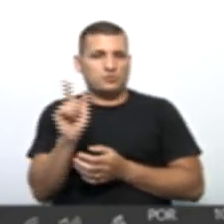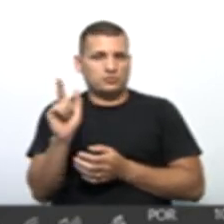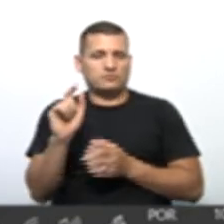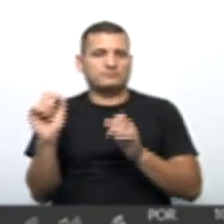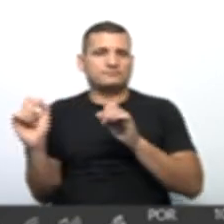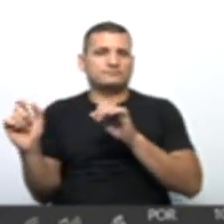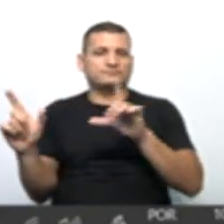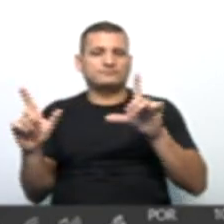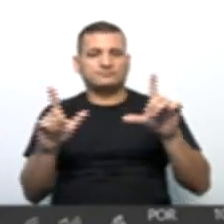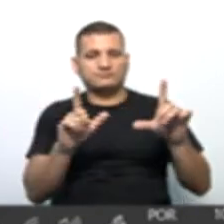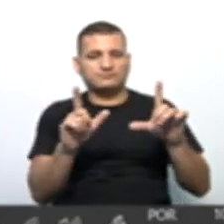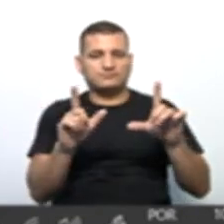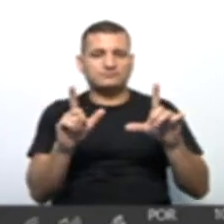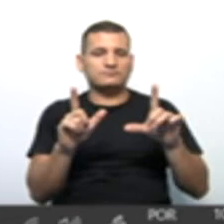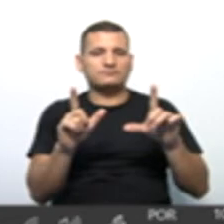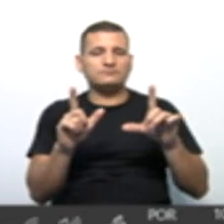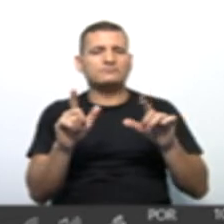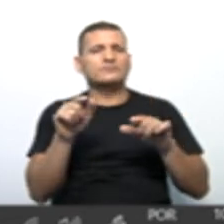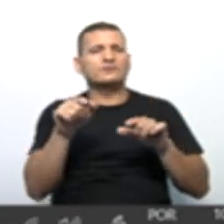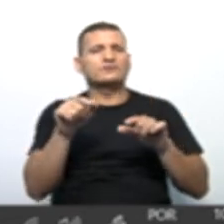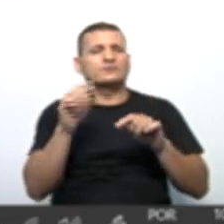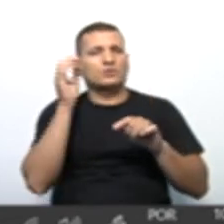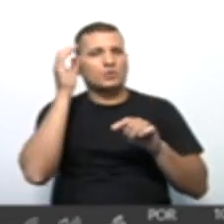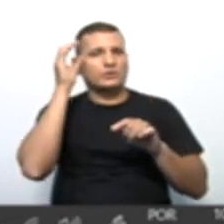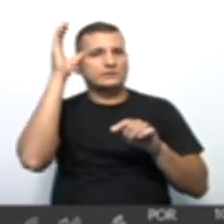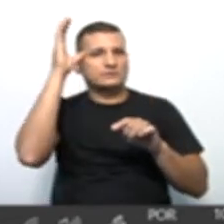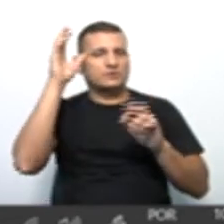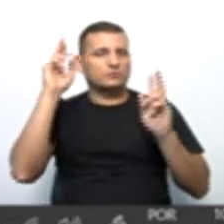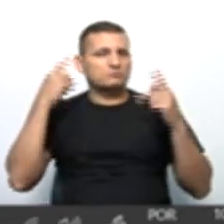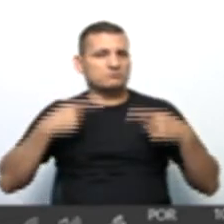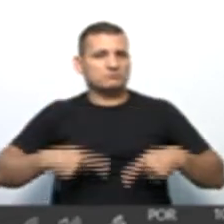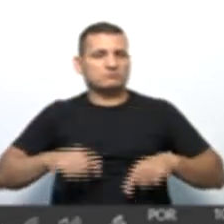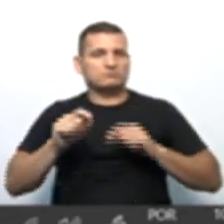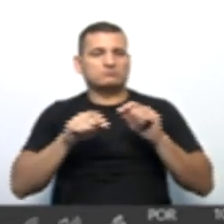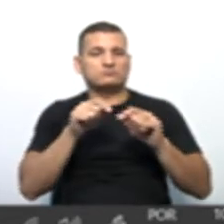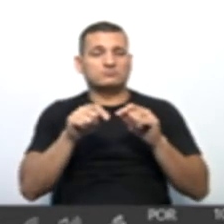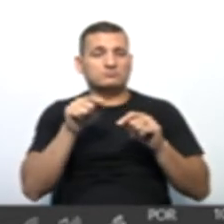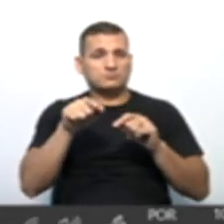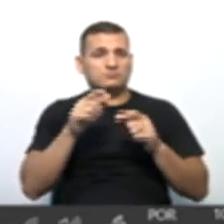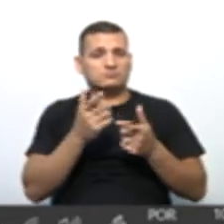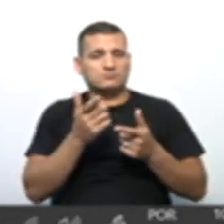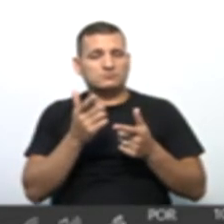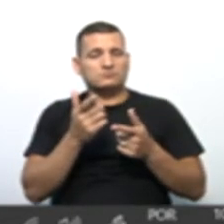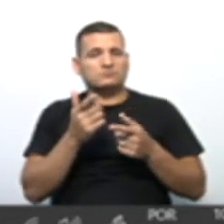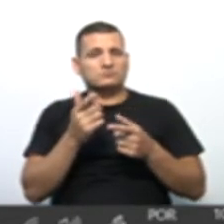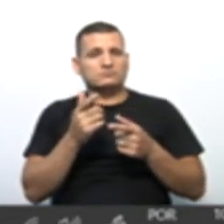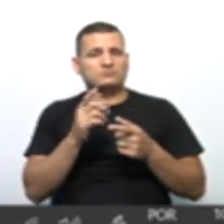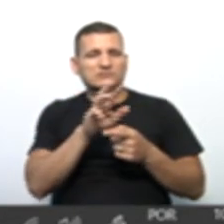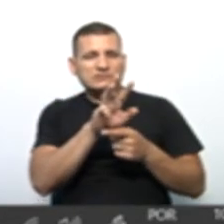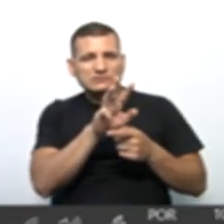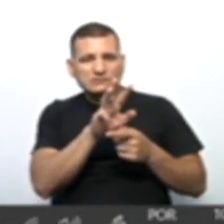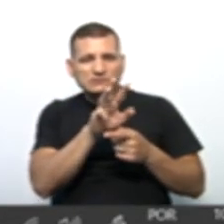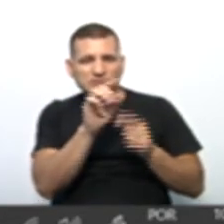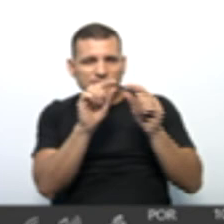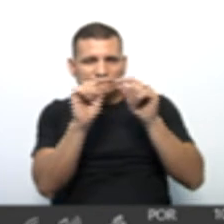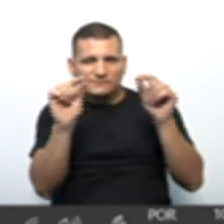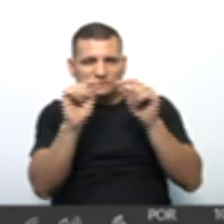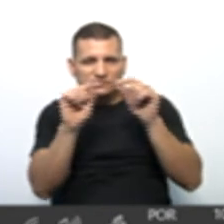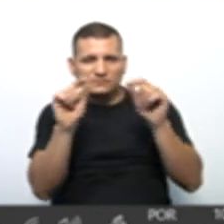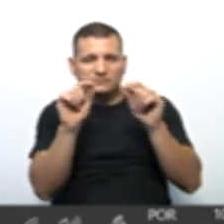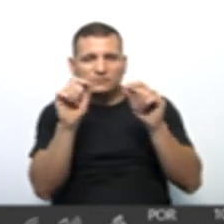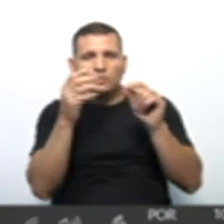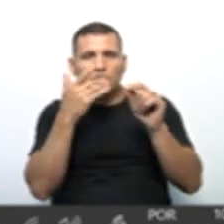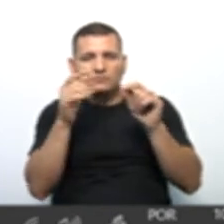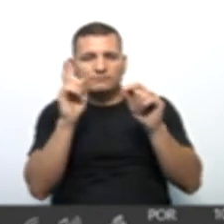vai poder mexer aqui que esse conhecimento mantém essas esses links chamativos vai propiciar que os vai ter uma